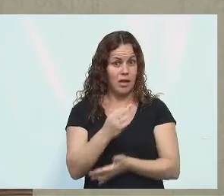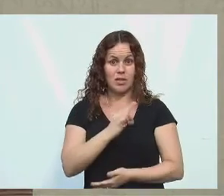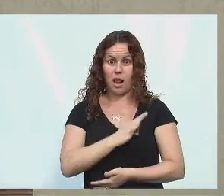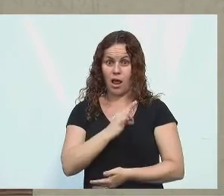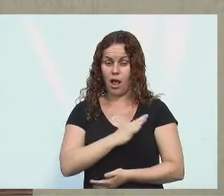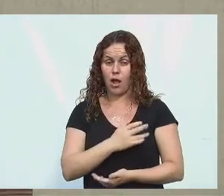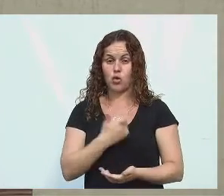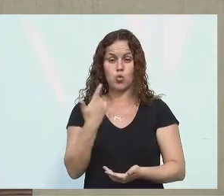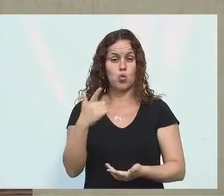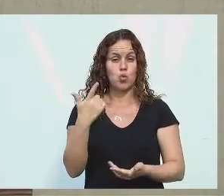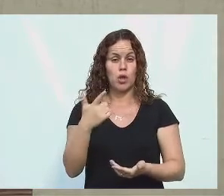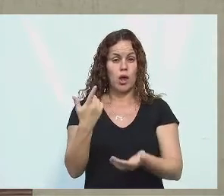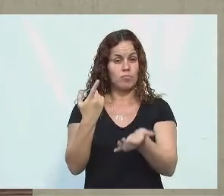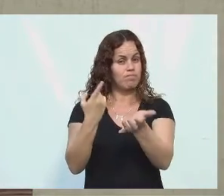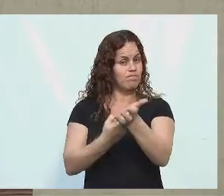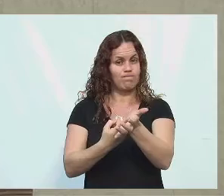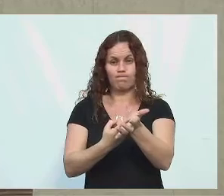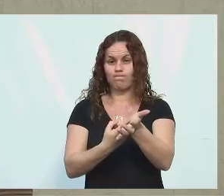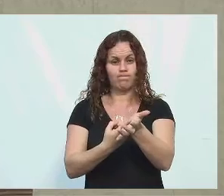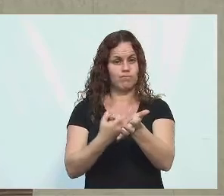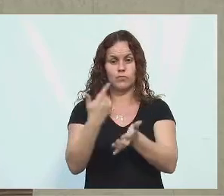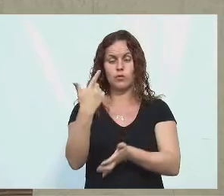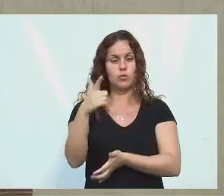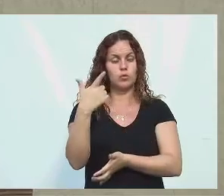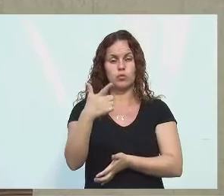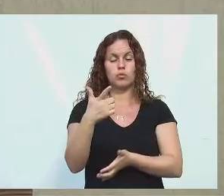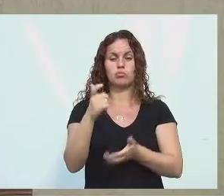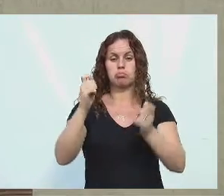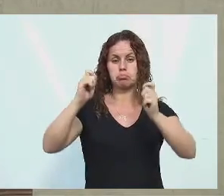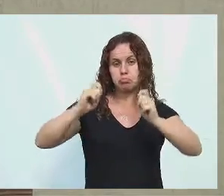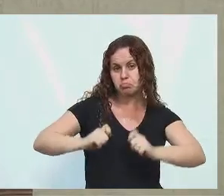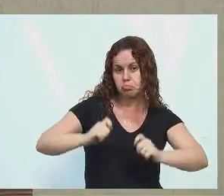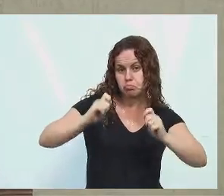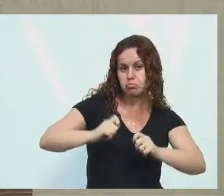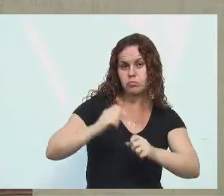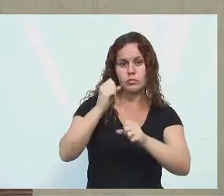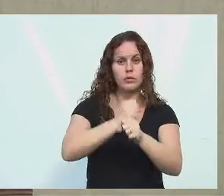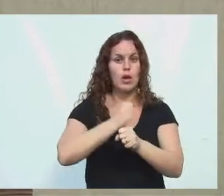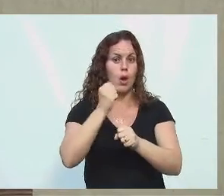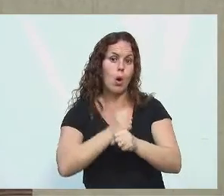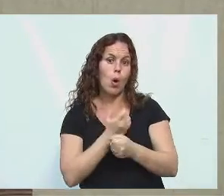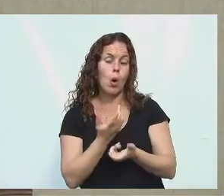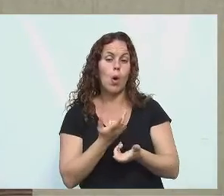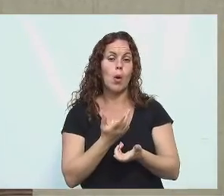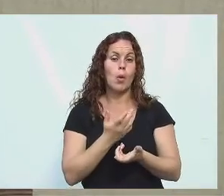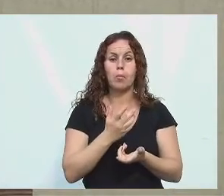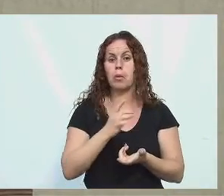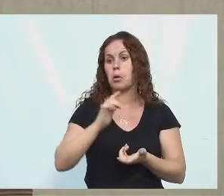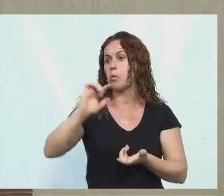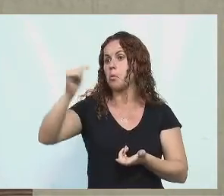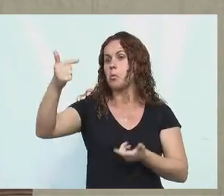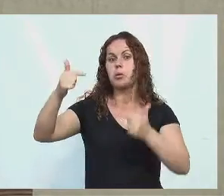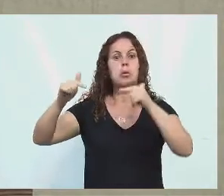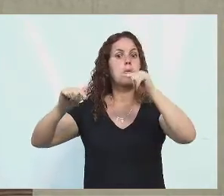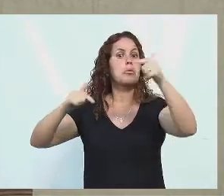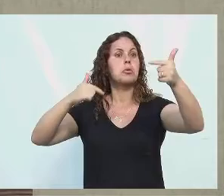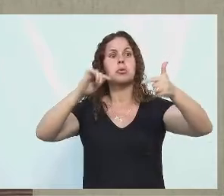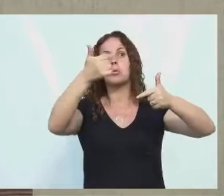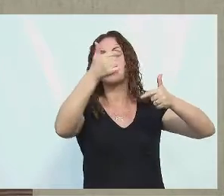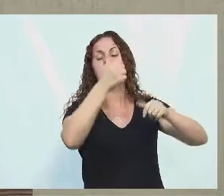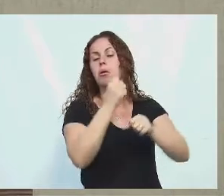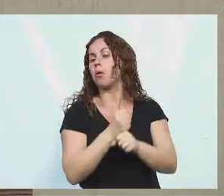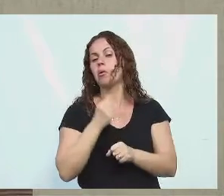um acordo para que possa executar uma obra assim, uma obra aqui ou outra obra ali, obra de